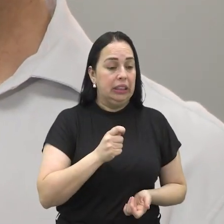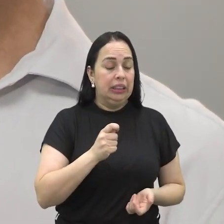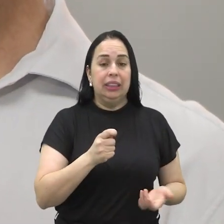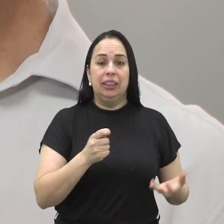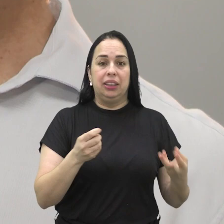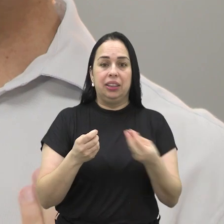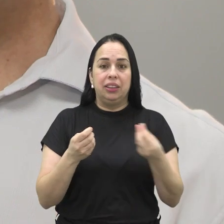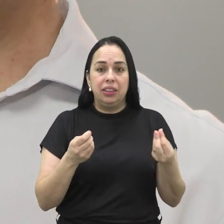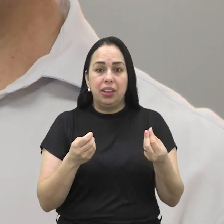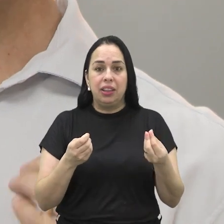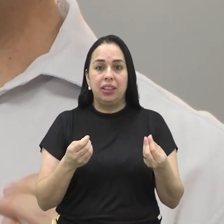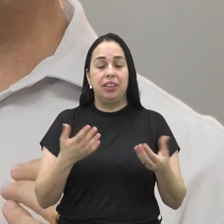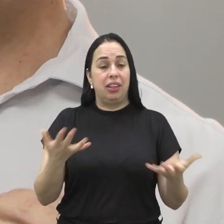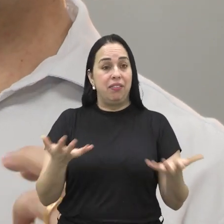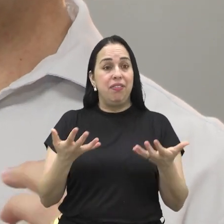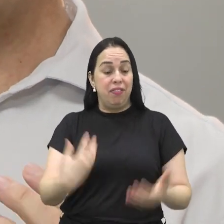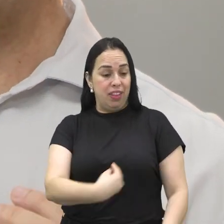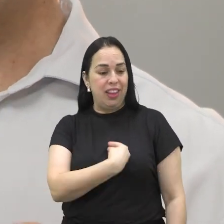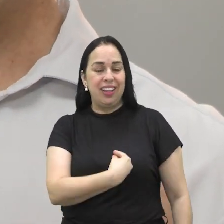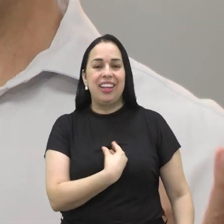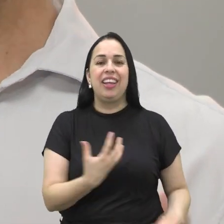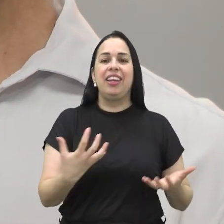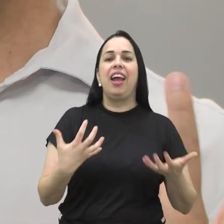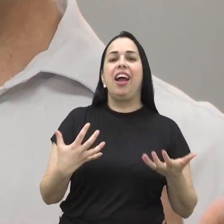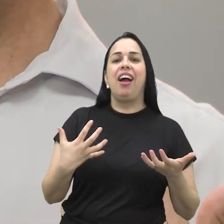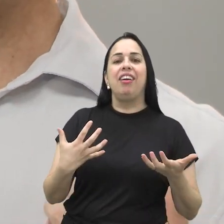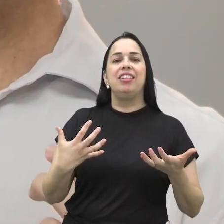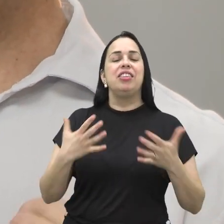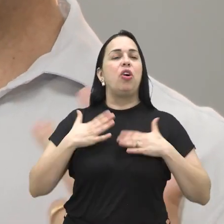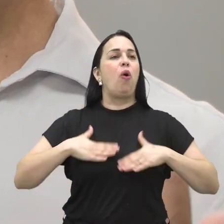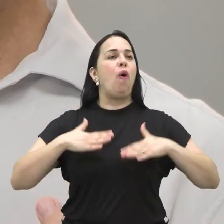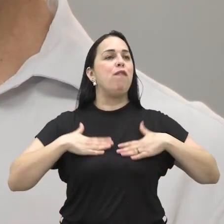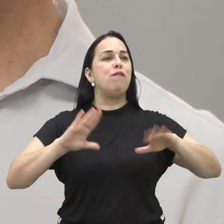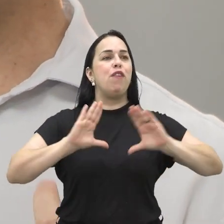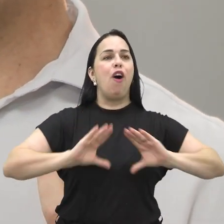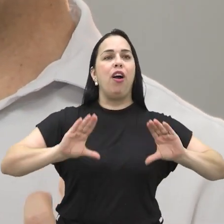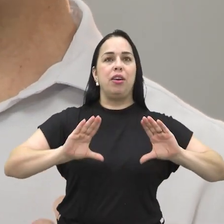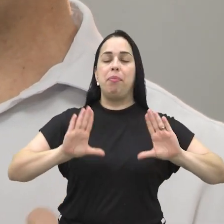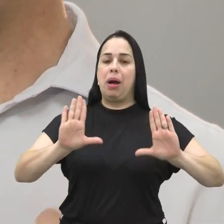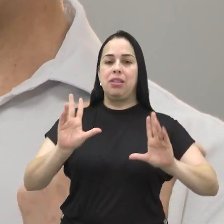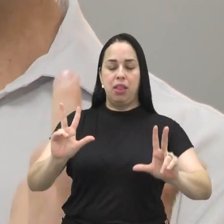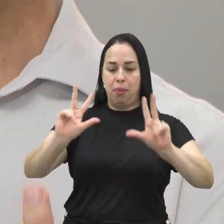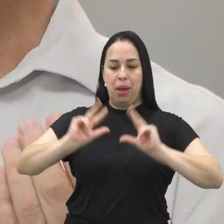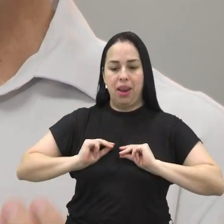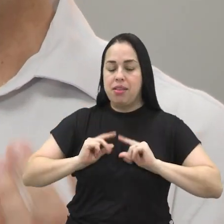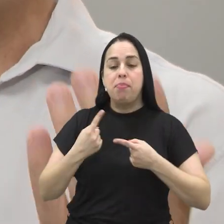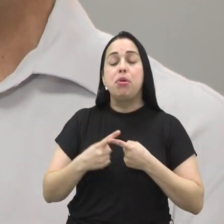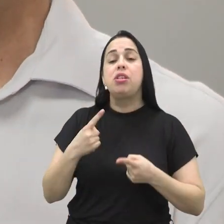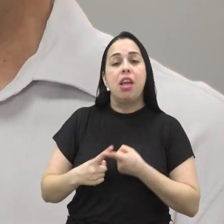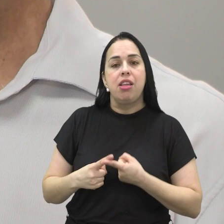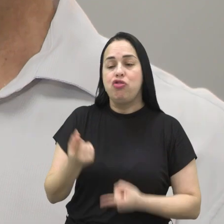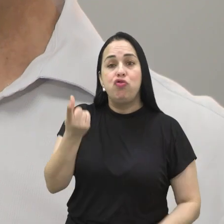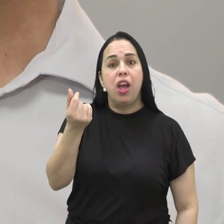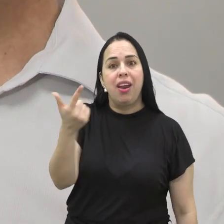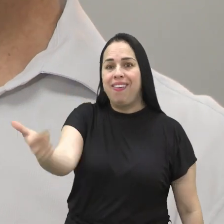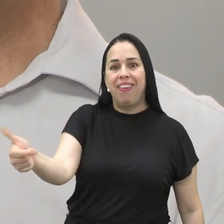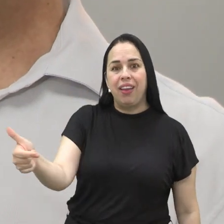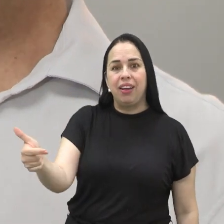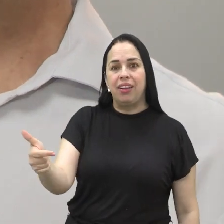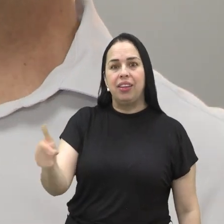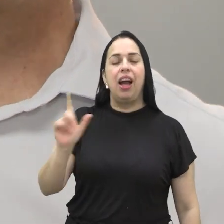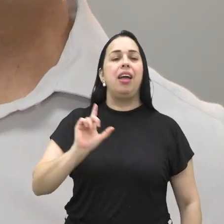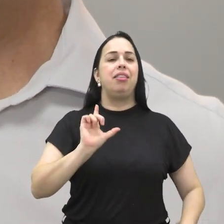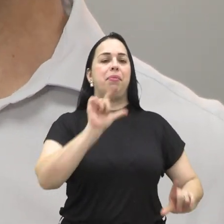dá, para você manter aquela vida que você quer, que a gente fala que é uma vida que você não merece porque você não tem o dinheiro para ter aquilo,